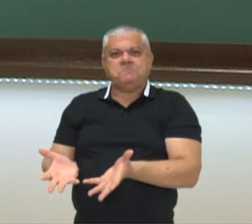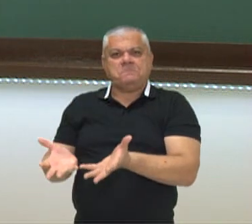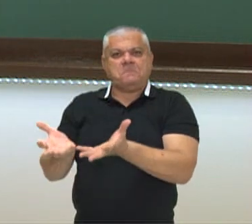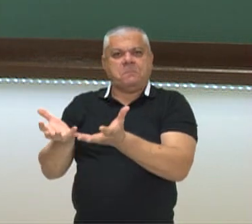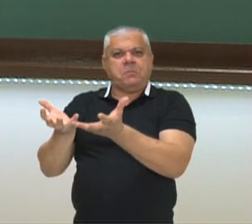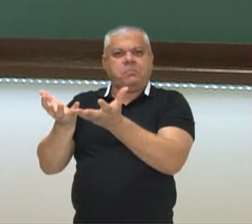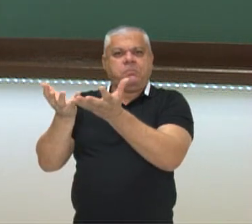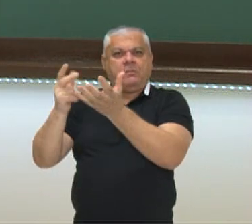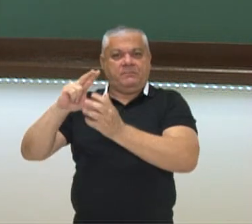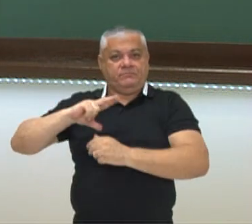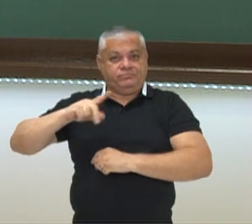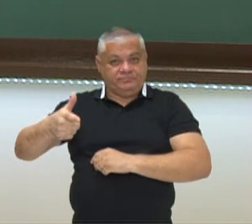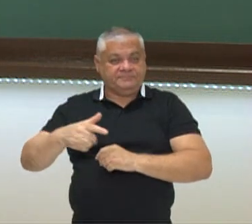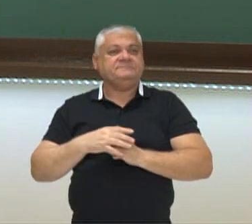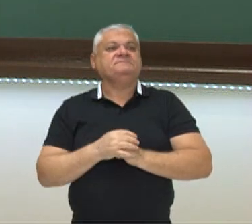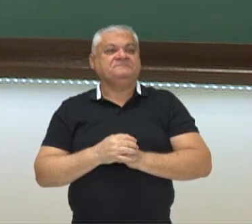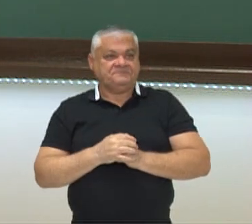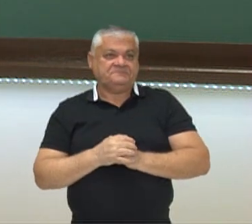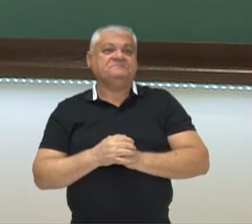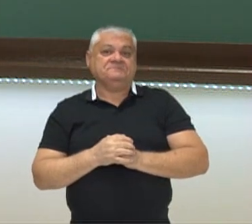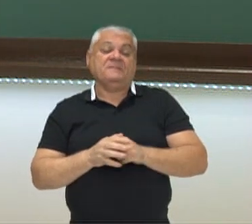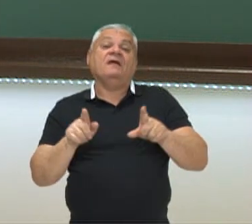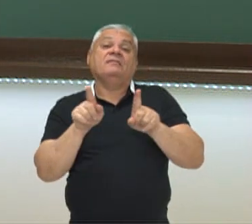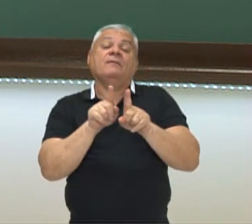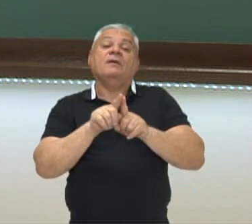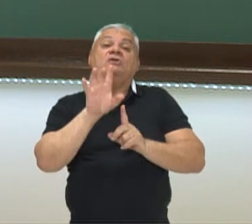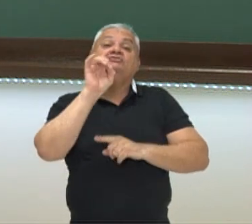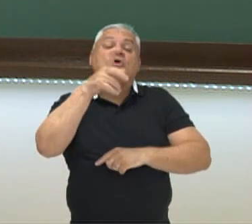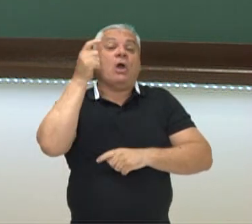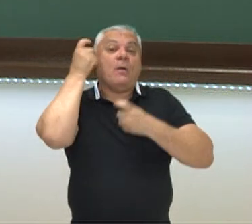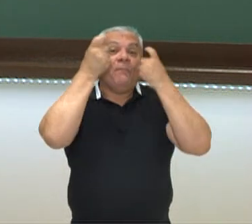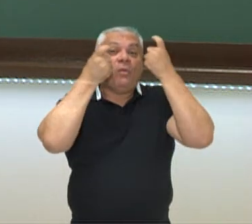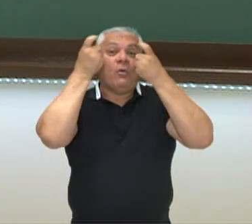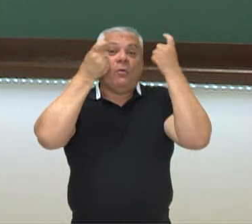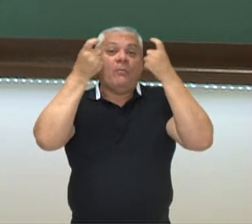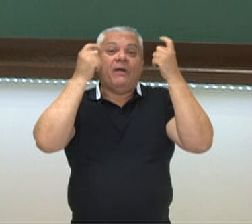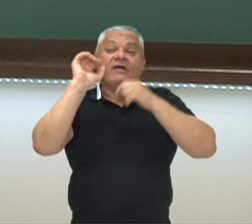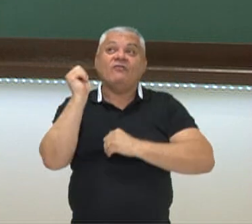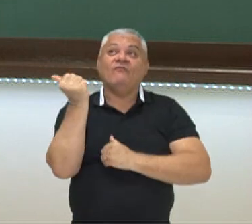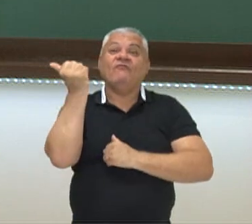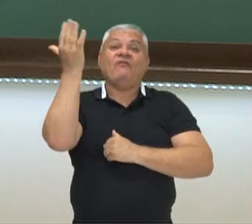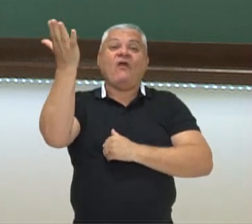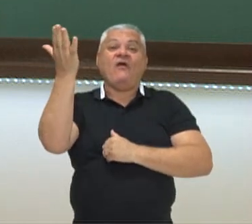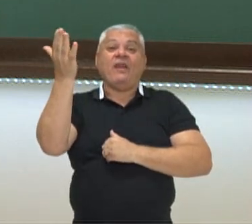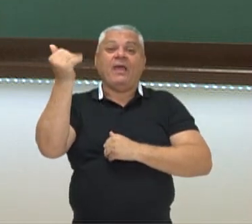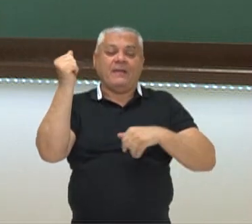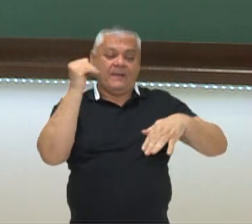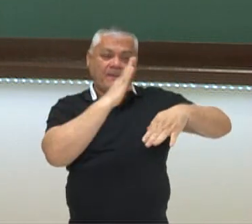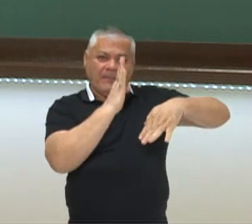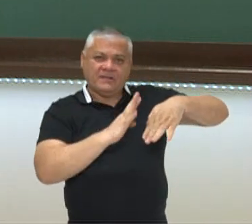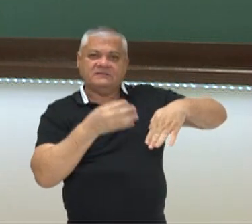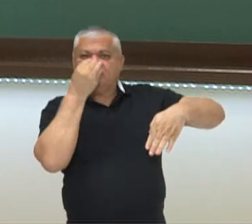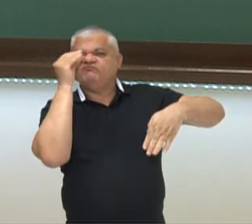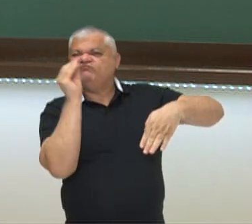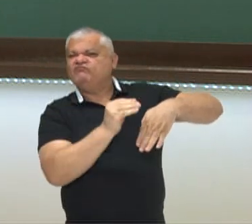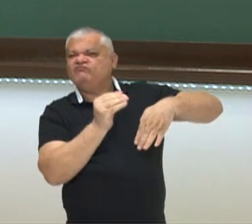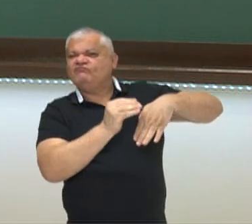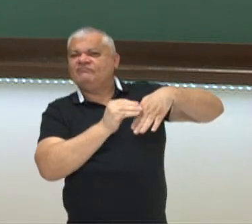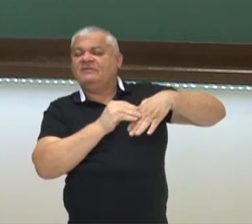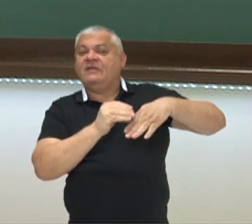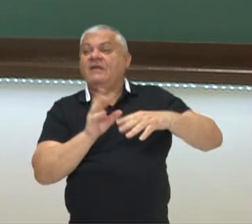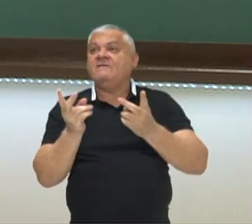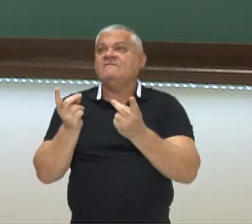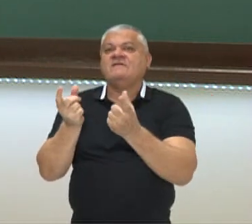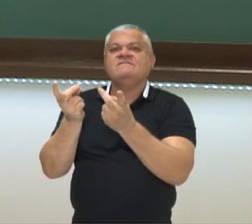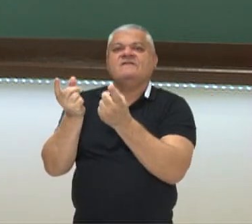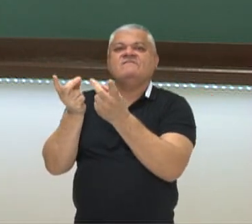Desenvolvimento para fora voltado para o mercado externo, quer dizer, o processo exploratório ele não trazia, né,